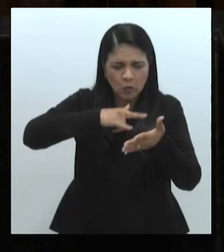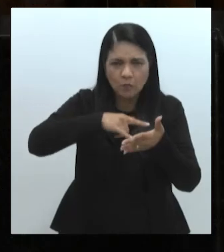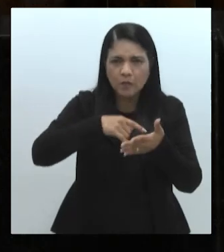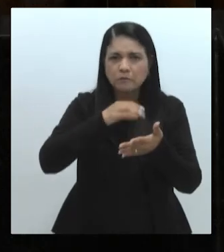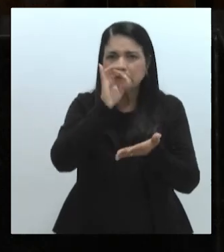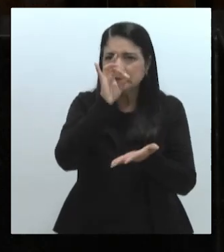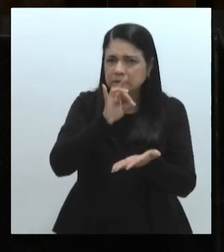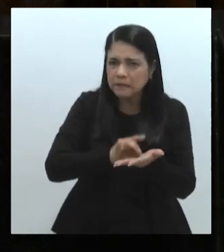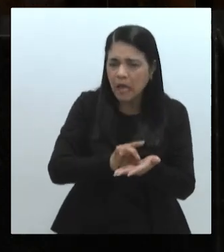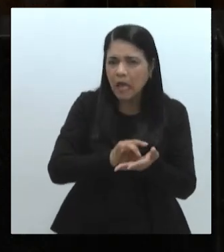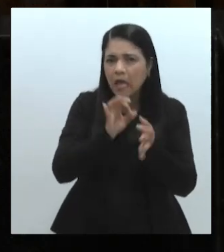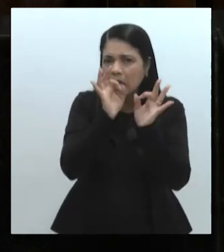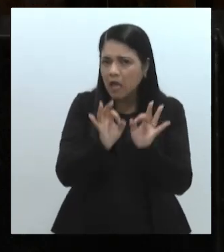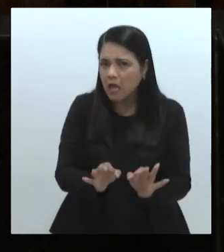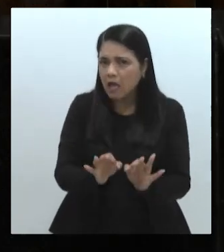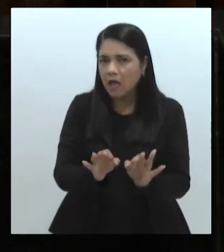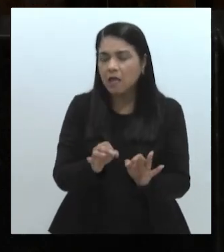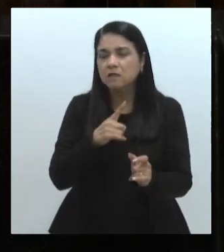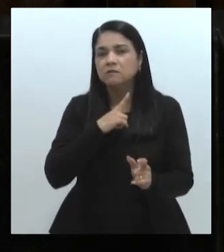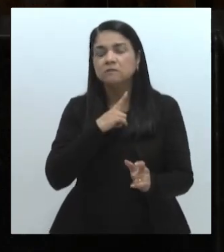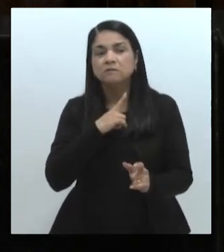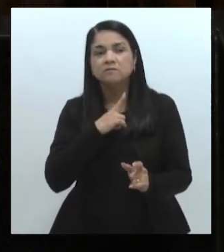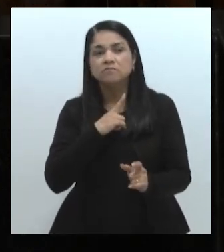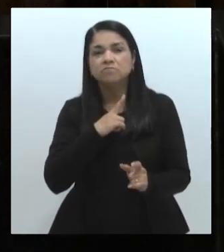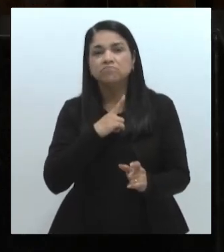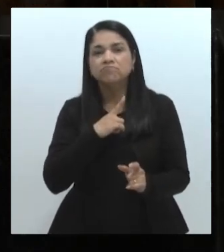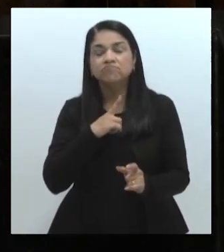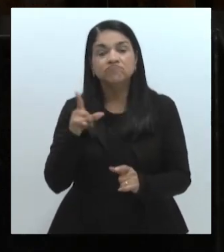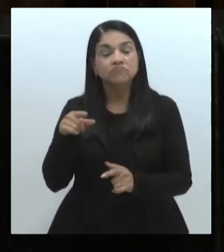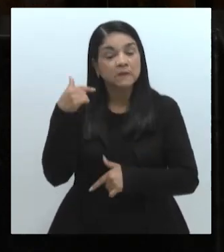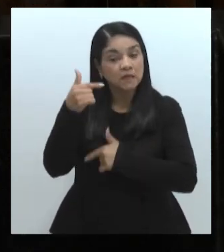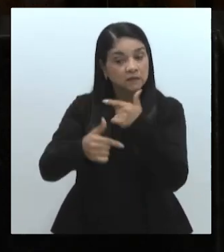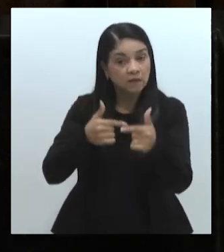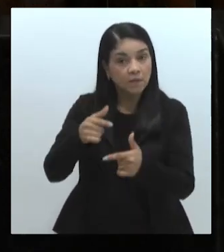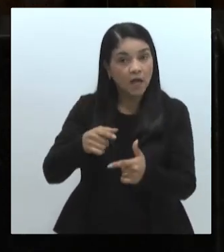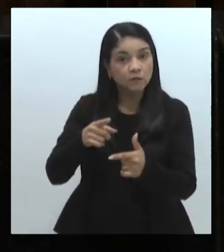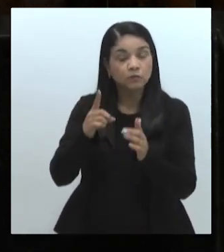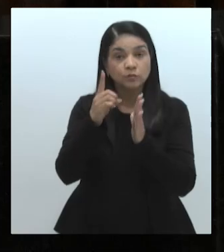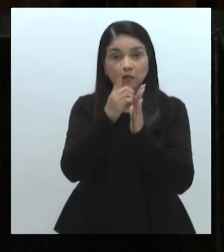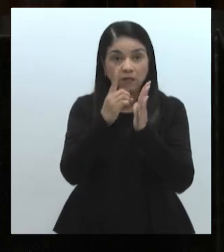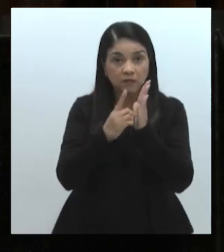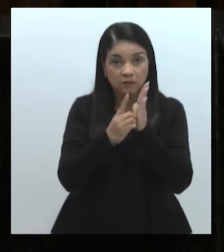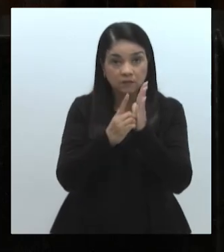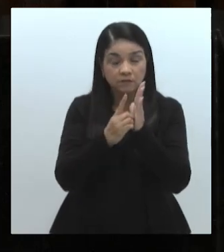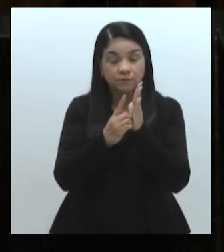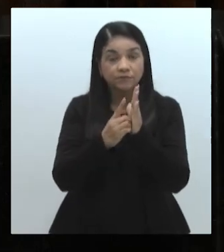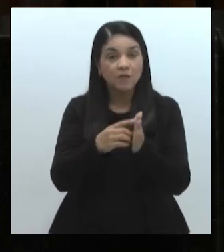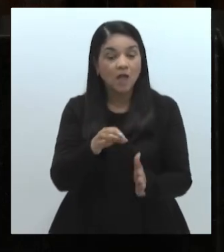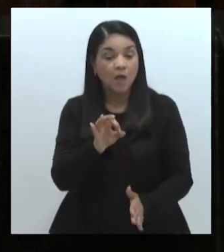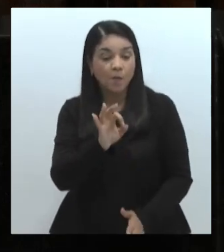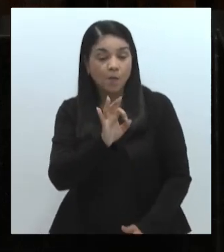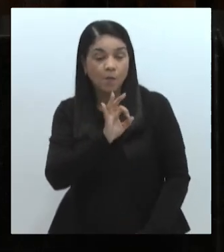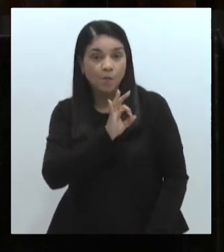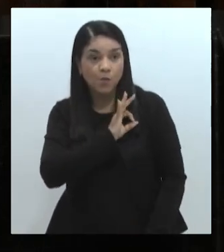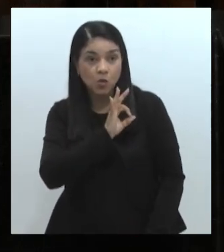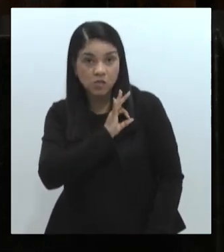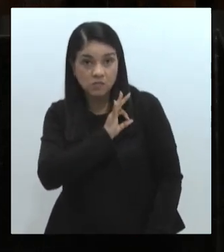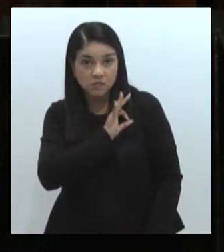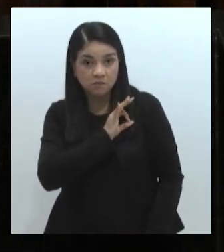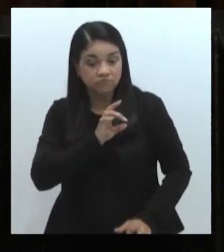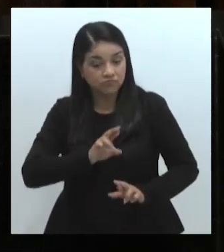em dia. Tarefa do Detran. A Polícia Militar tem que estar